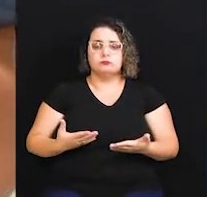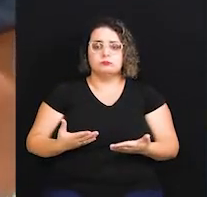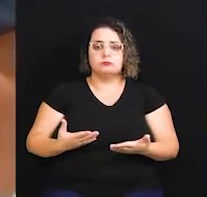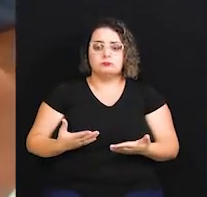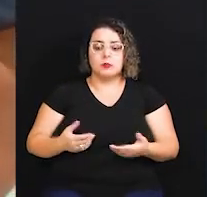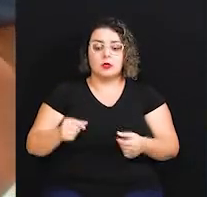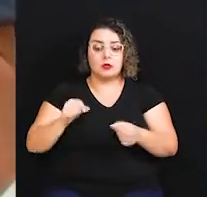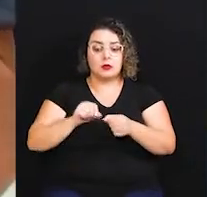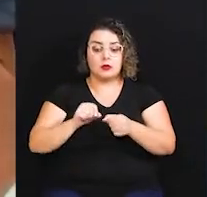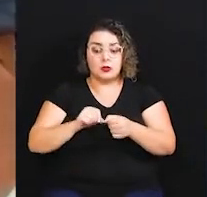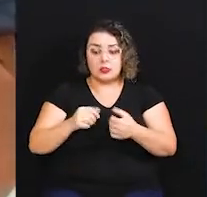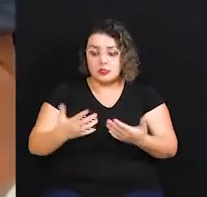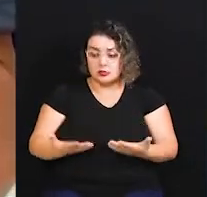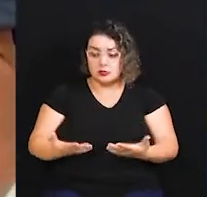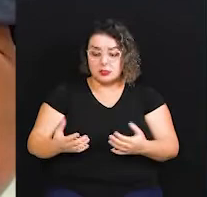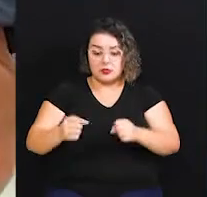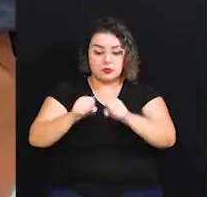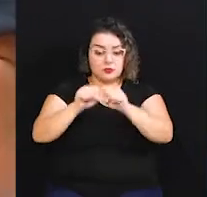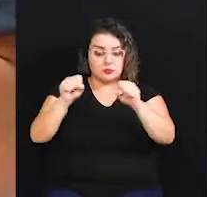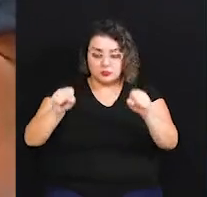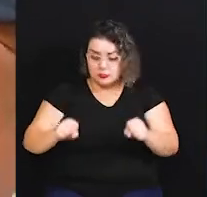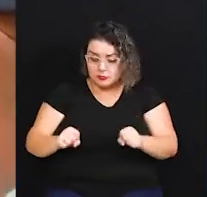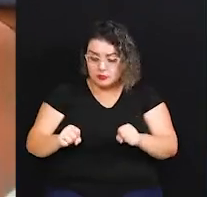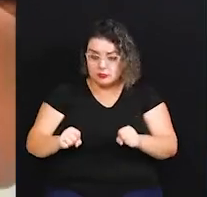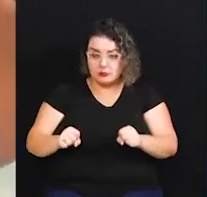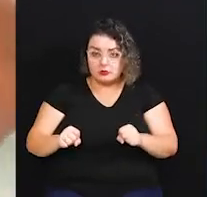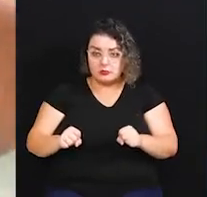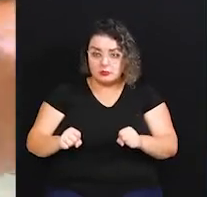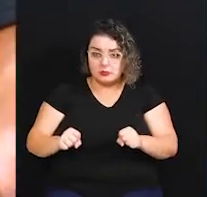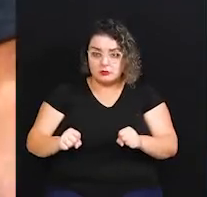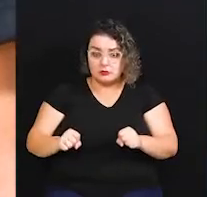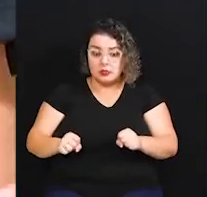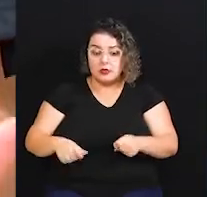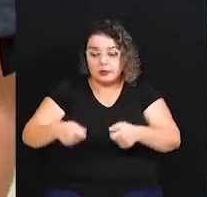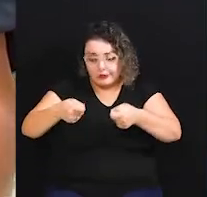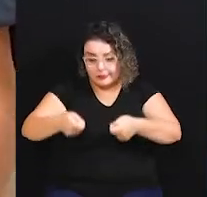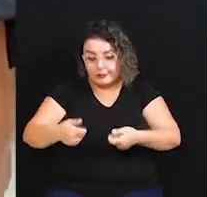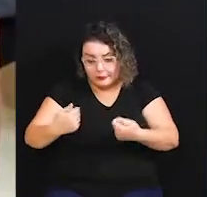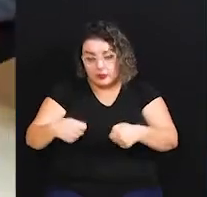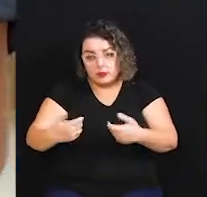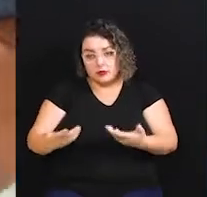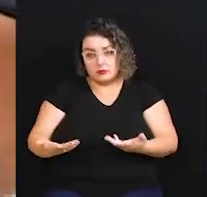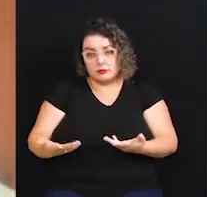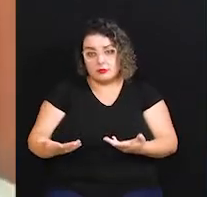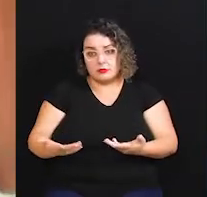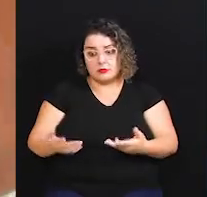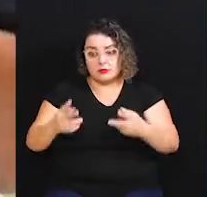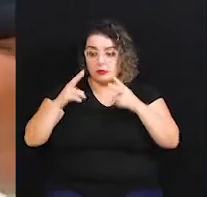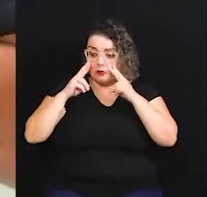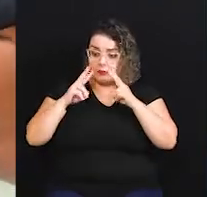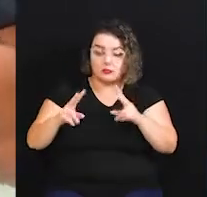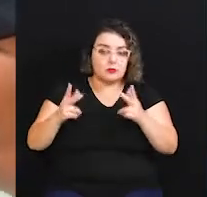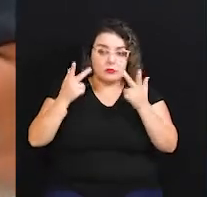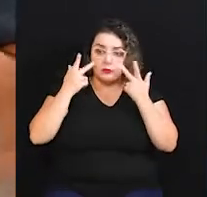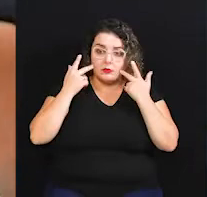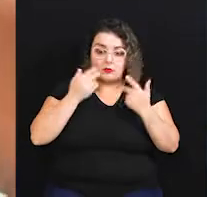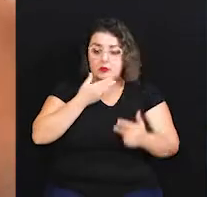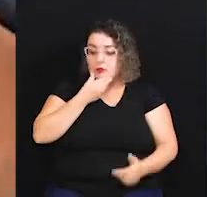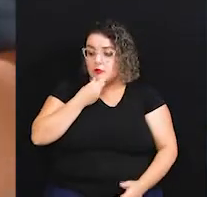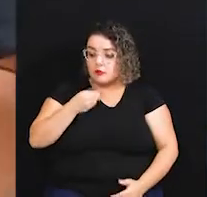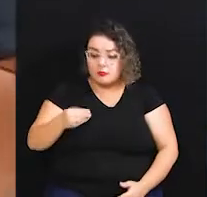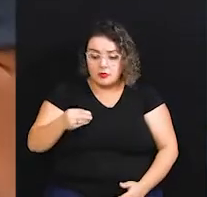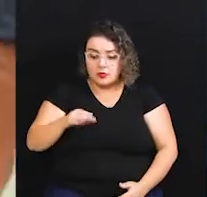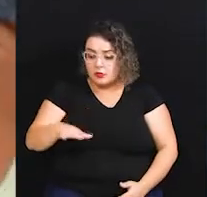fazer o sistema fazer o que deveria ser feito, Por isso, assim, eu vejo algo muito natural, um